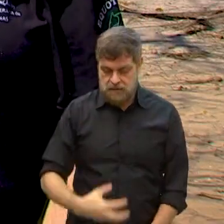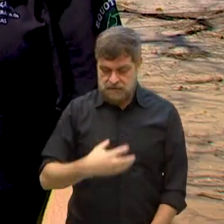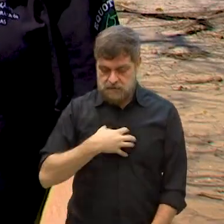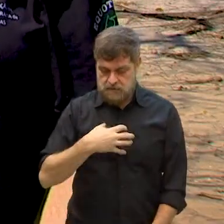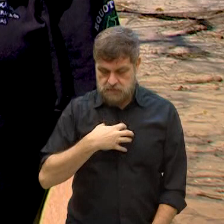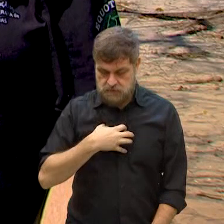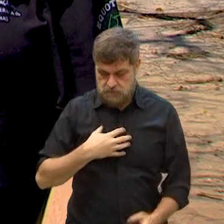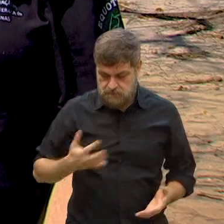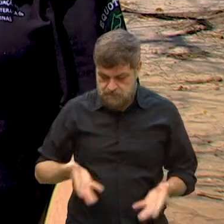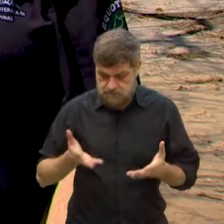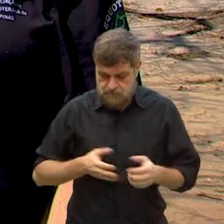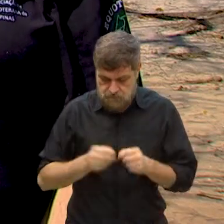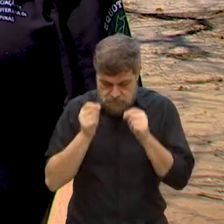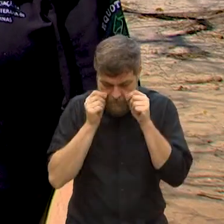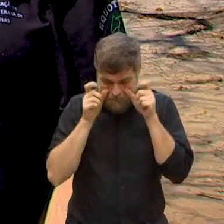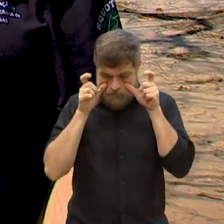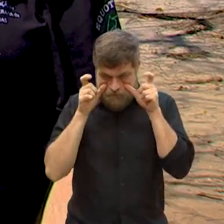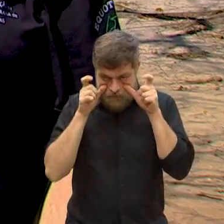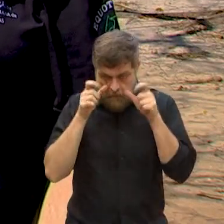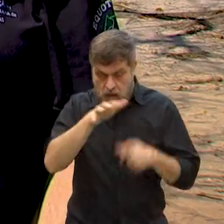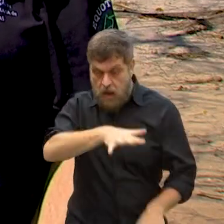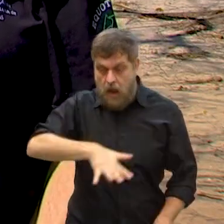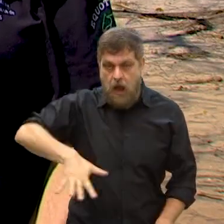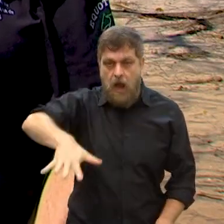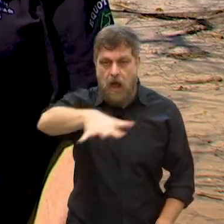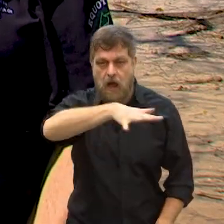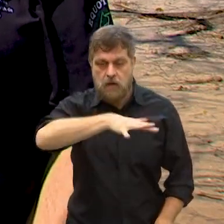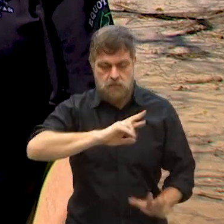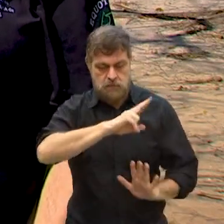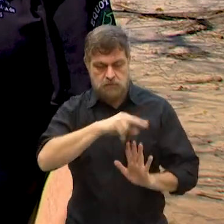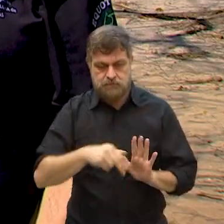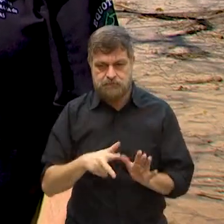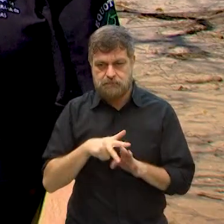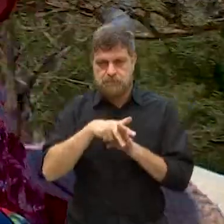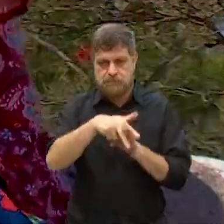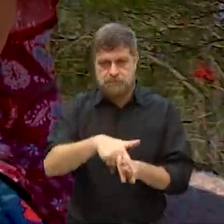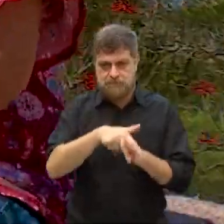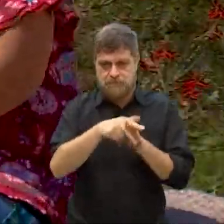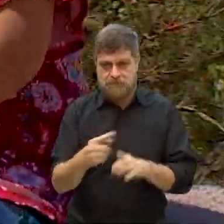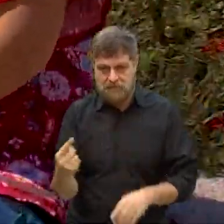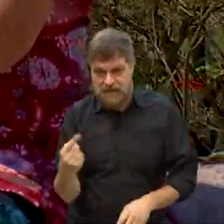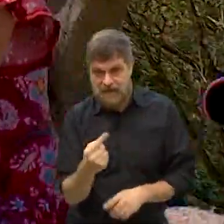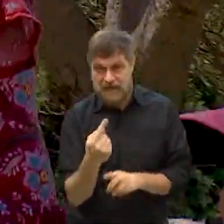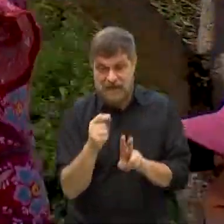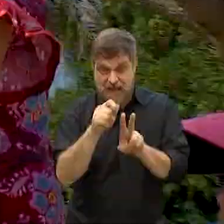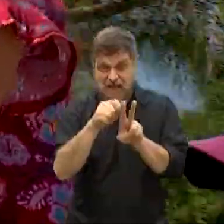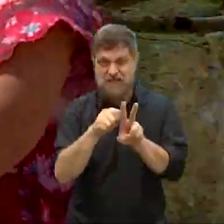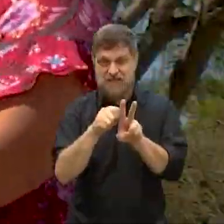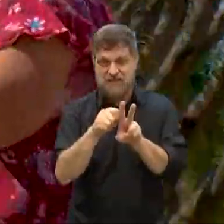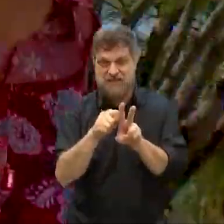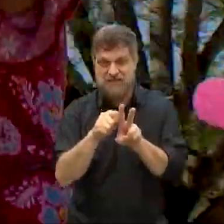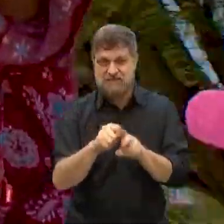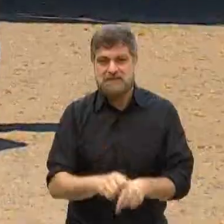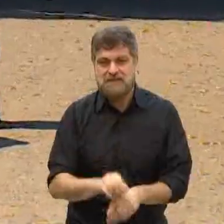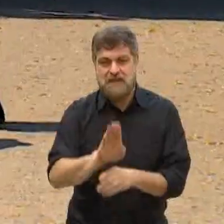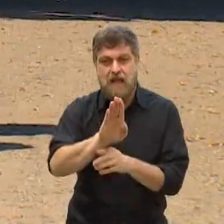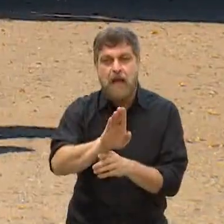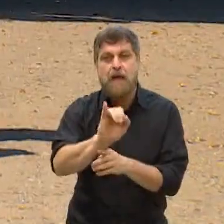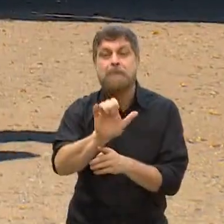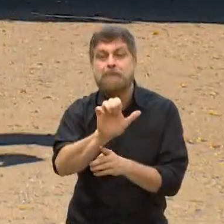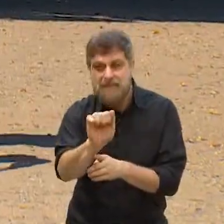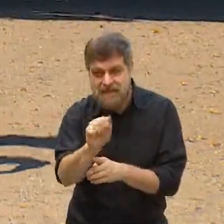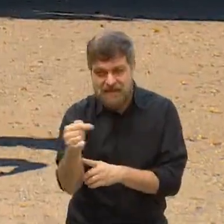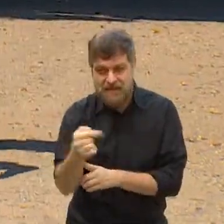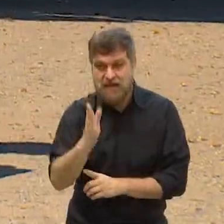estou estimulando você a ser inserido no meio ambiente. A Bia, que está há 2 meses na